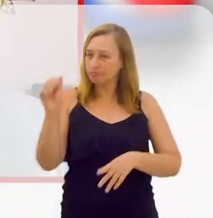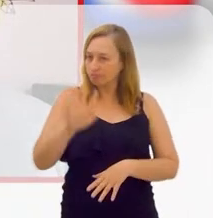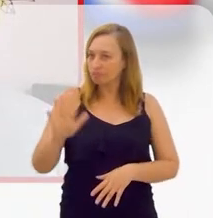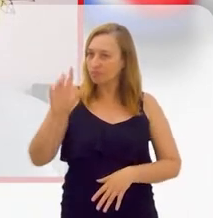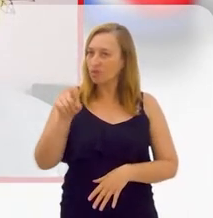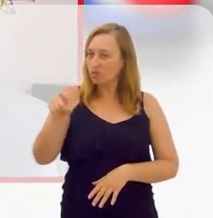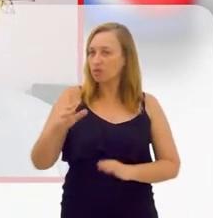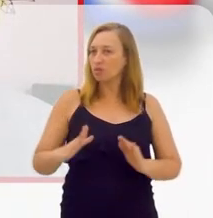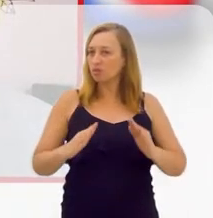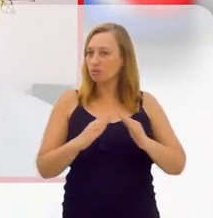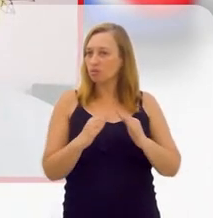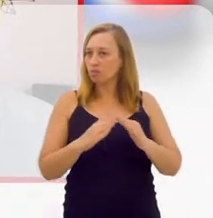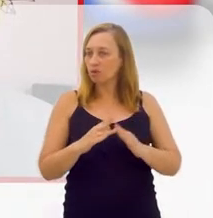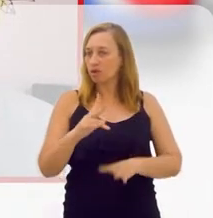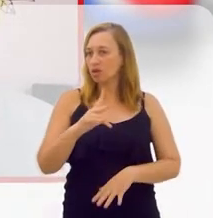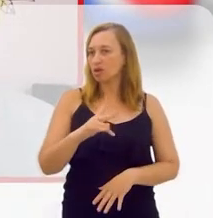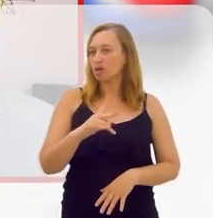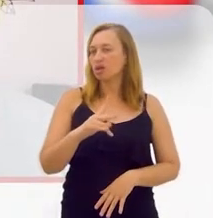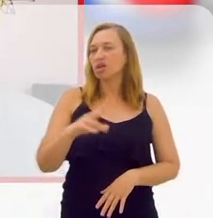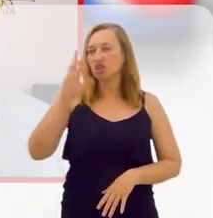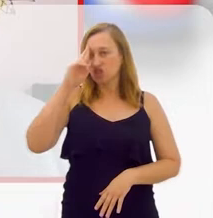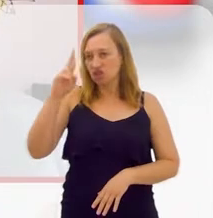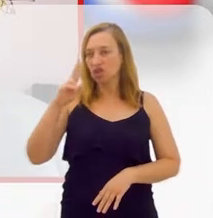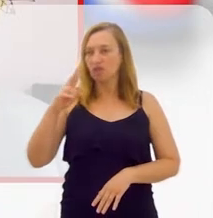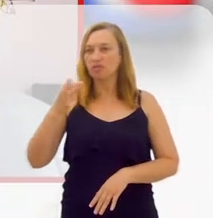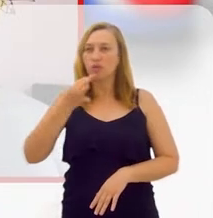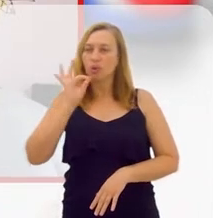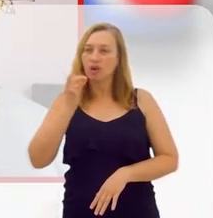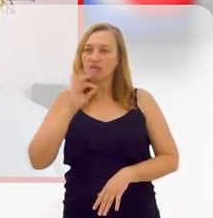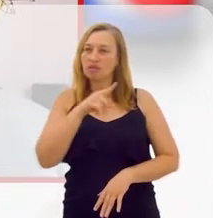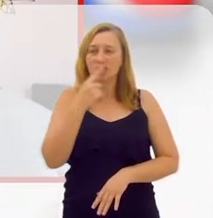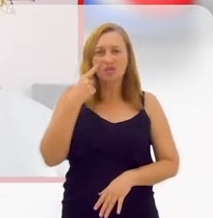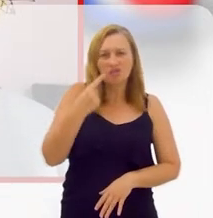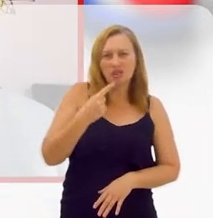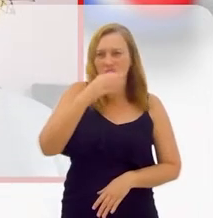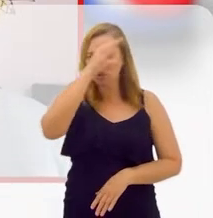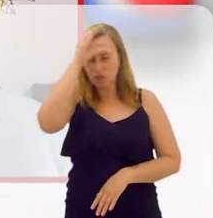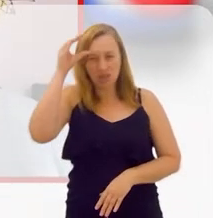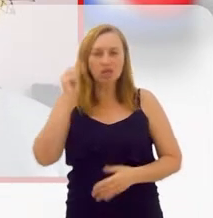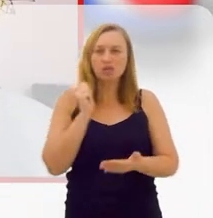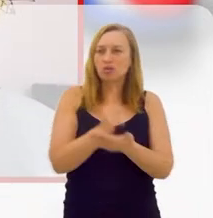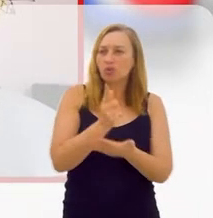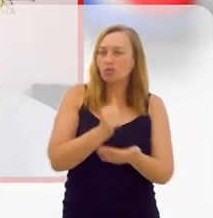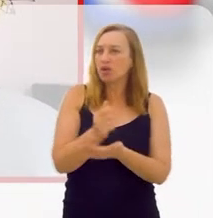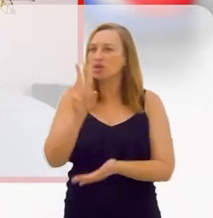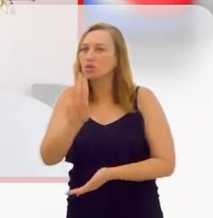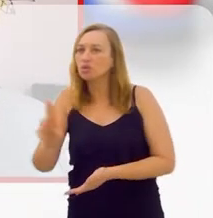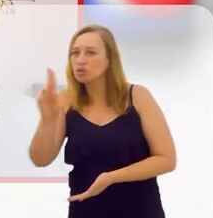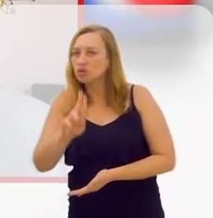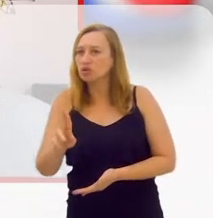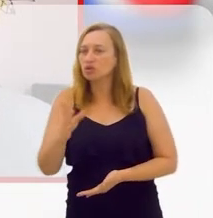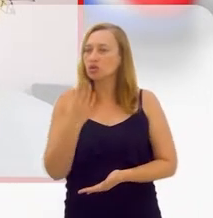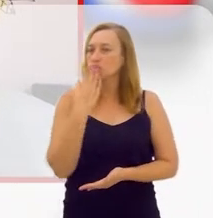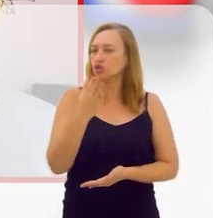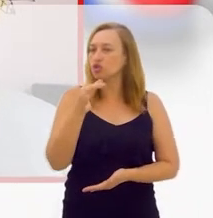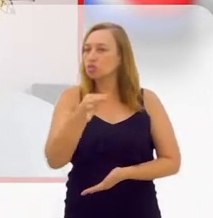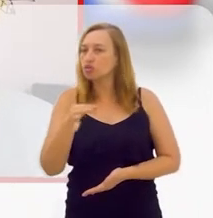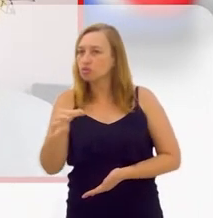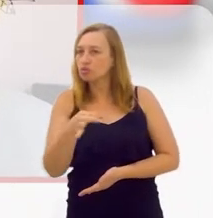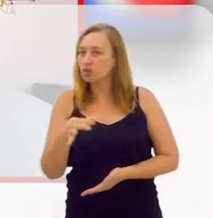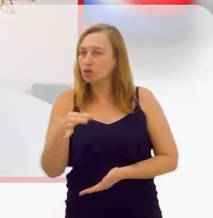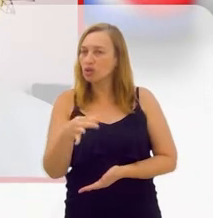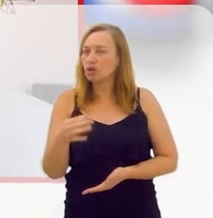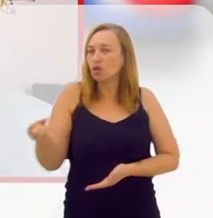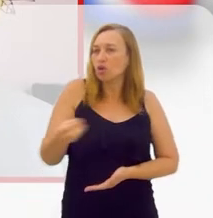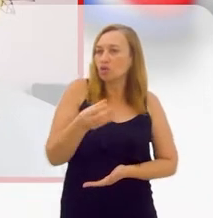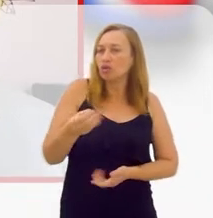um todo, você como morador e como proprietária aí do café, você vê os clientes comprando, consumindo com esse outro tipo de moeda,